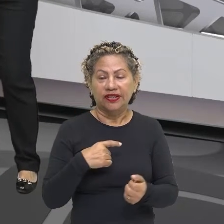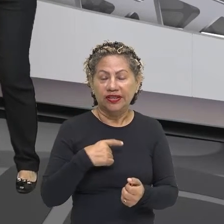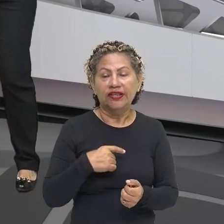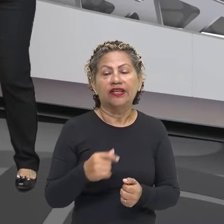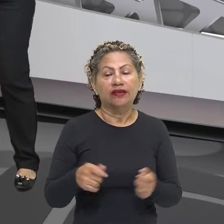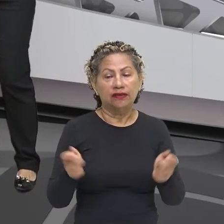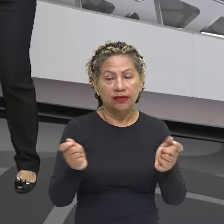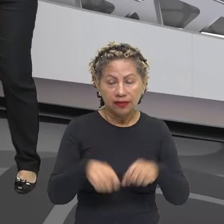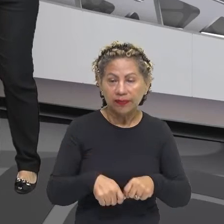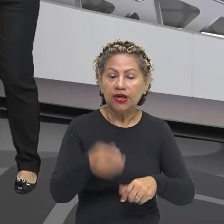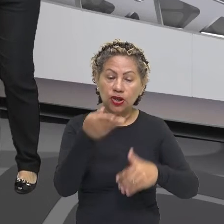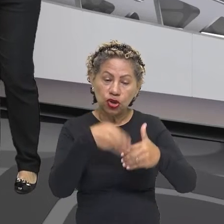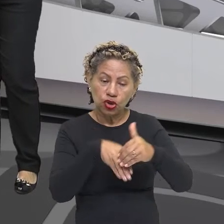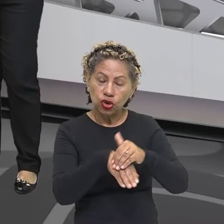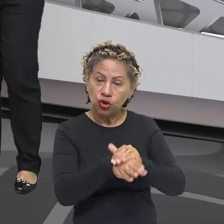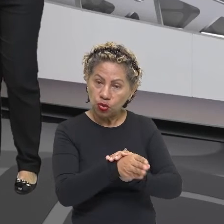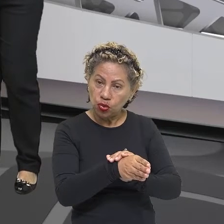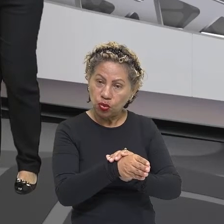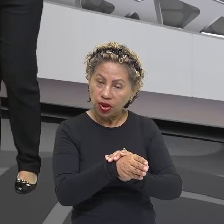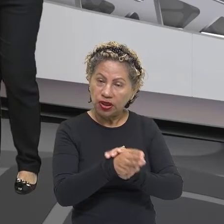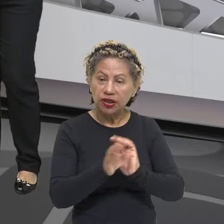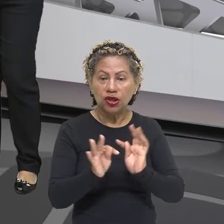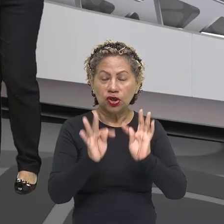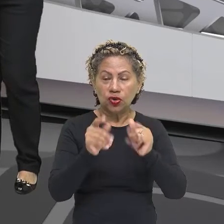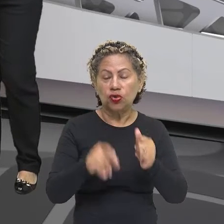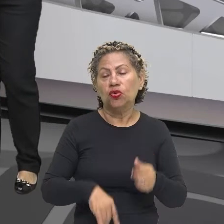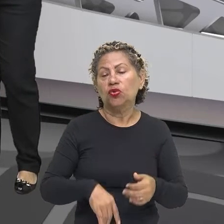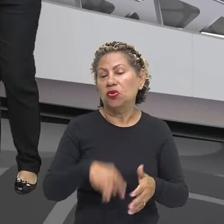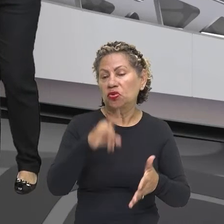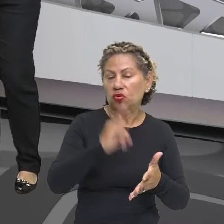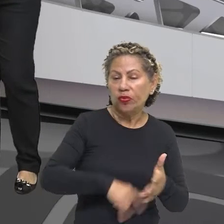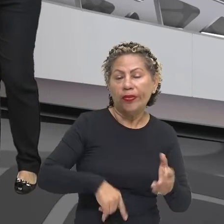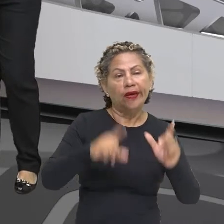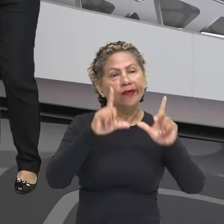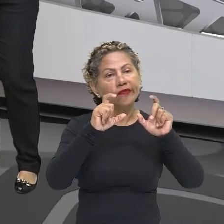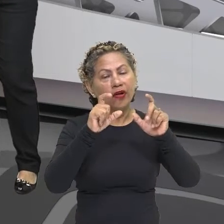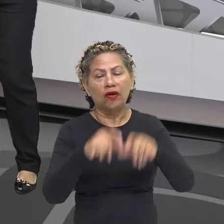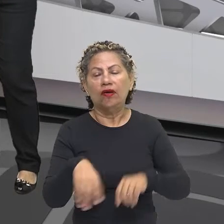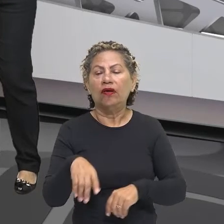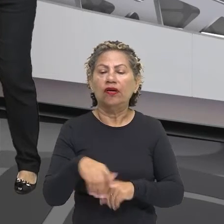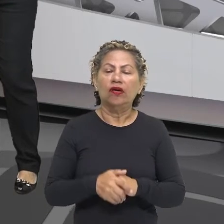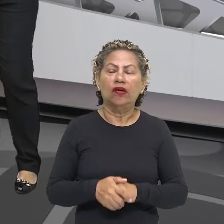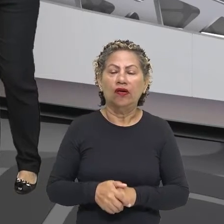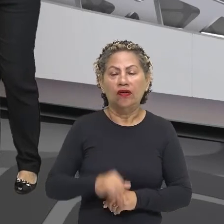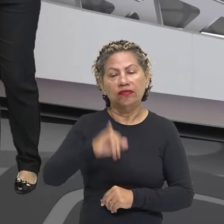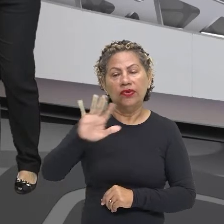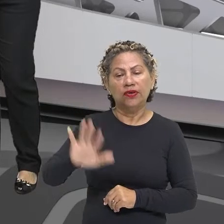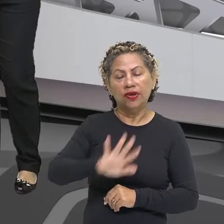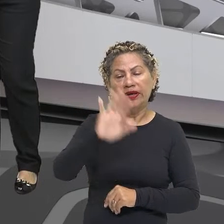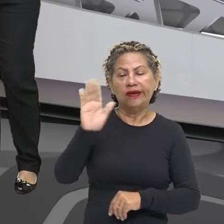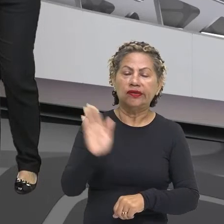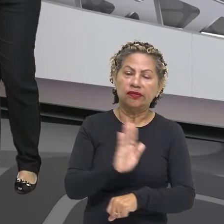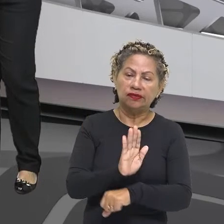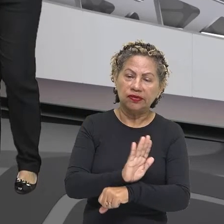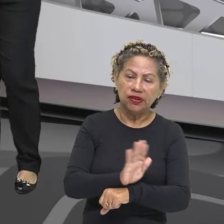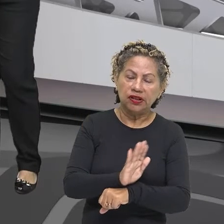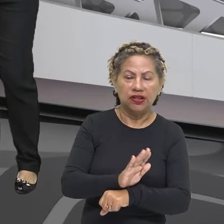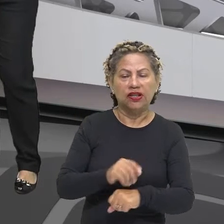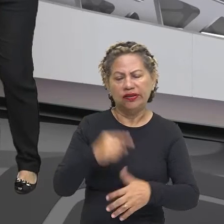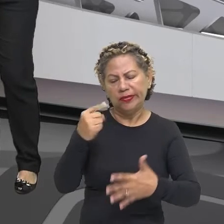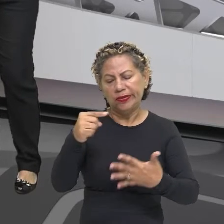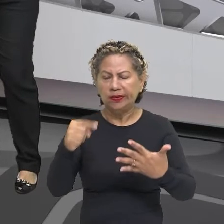De repente, você foi ao shopping e a sua mãe diz assim: ah, eu queria a cópia do teu RG, e você não está com